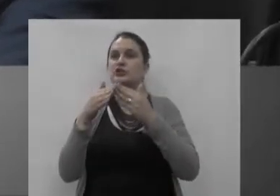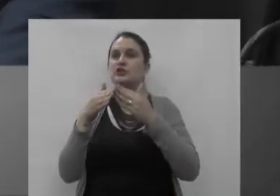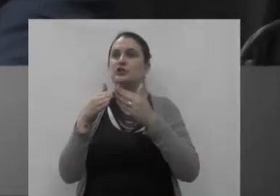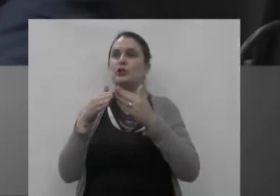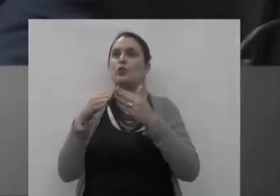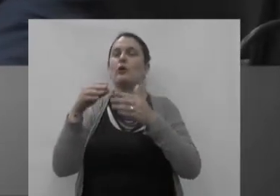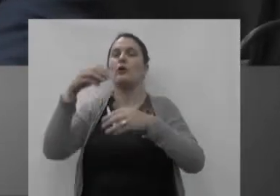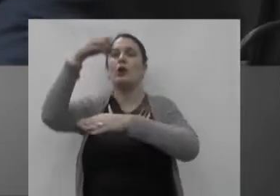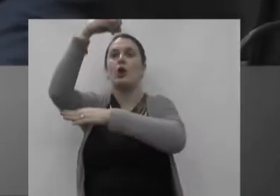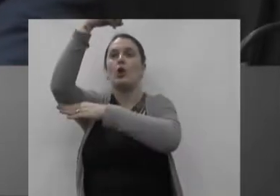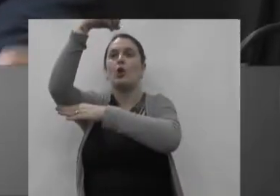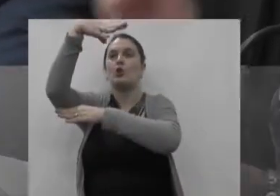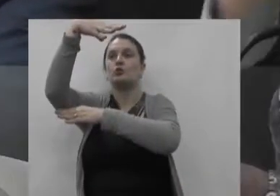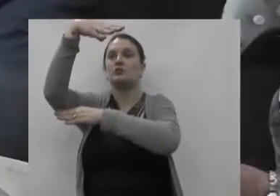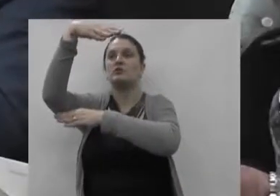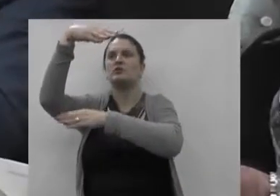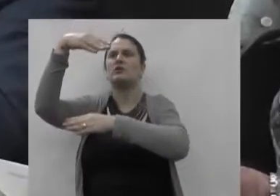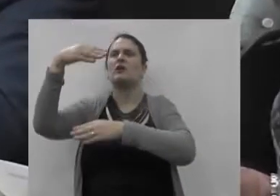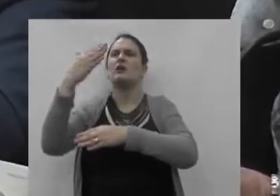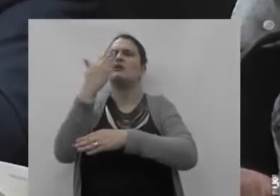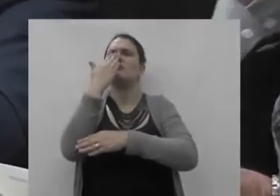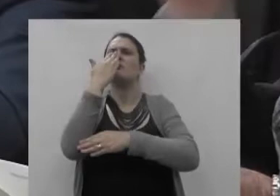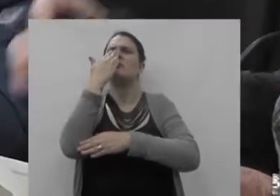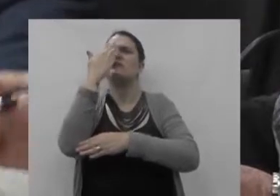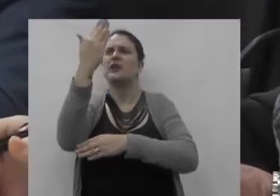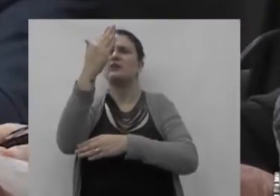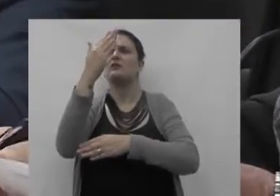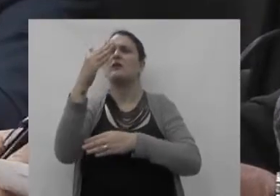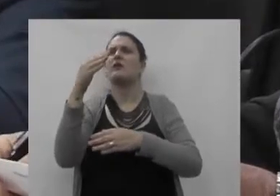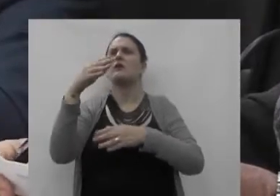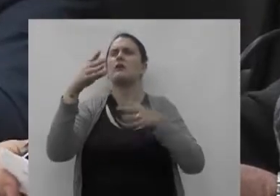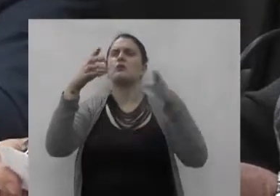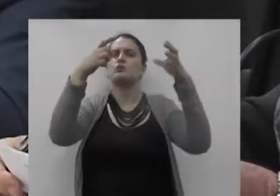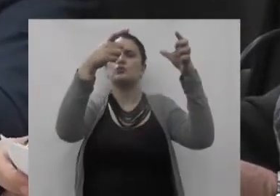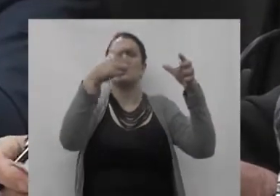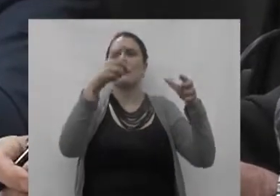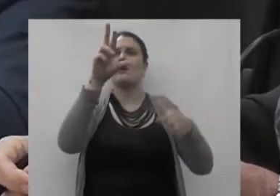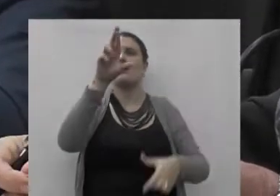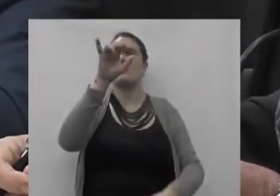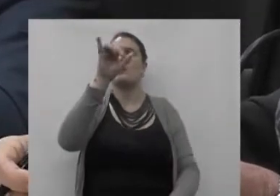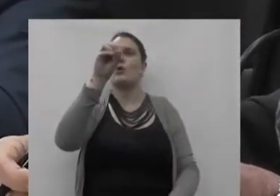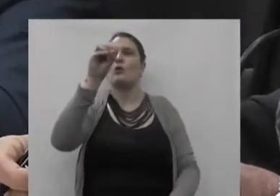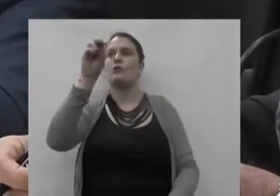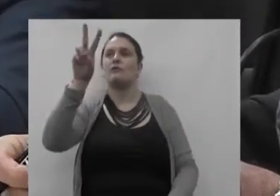uma iluminação na entrada da colônia Rio Vermelho, junto à